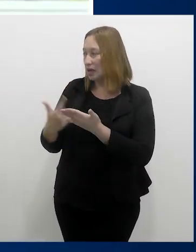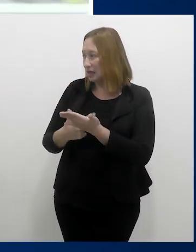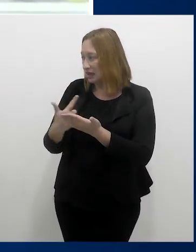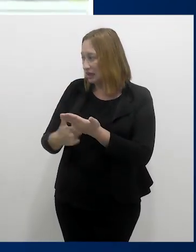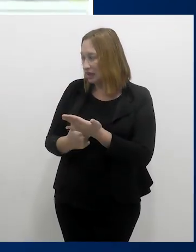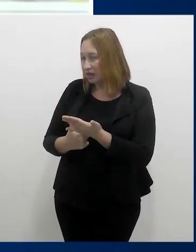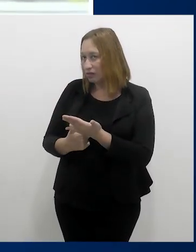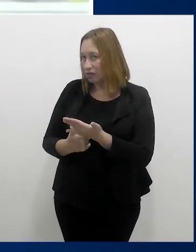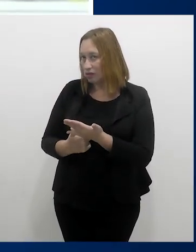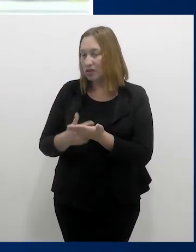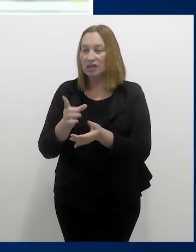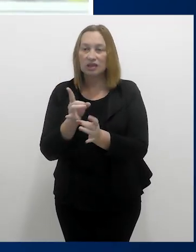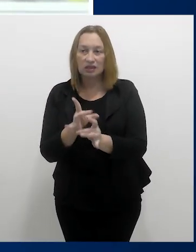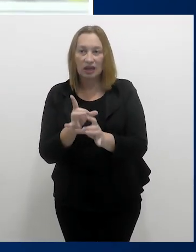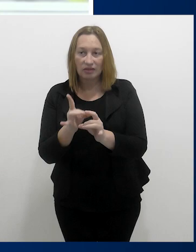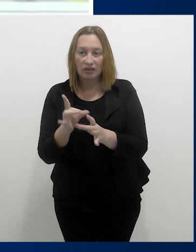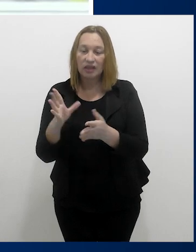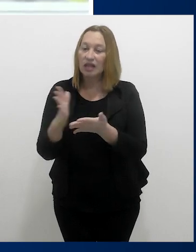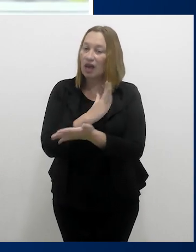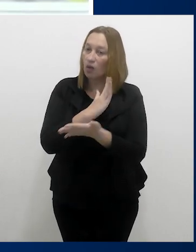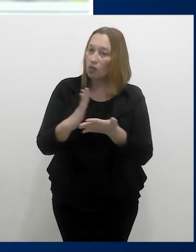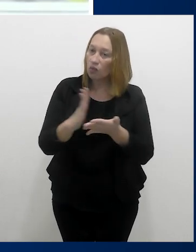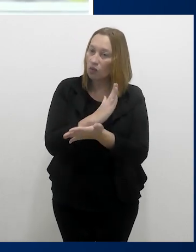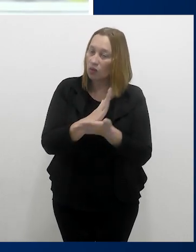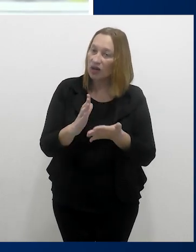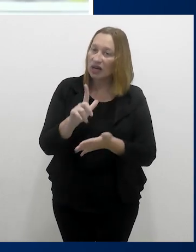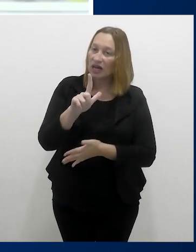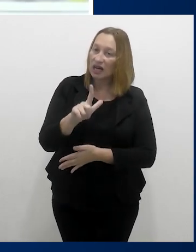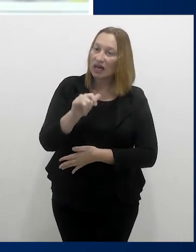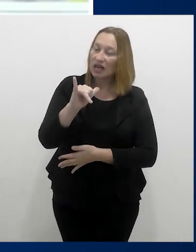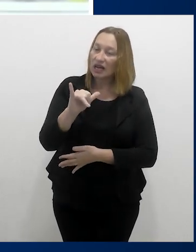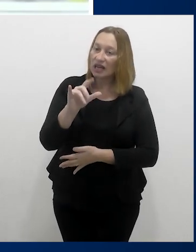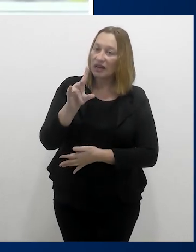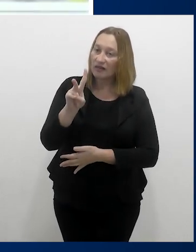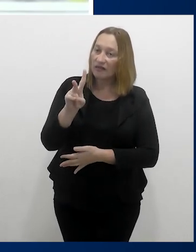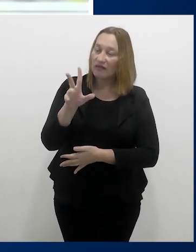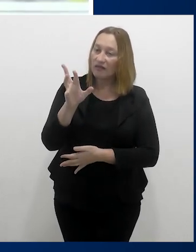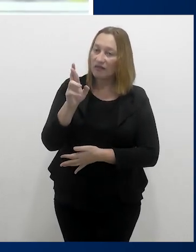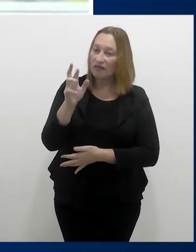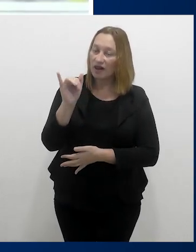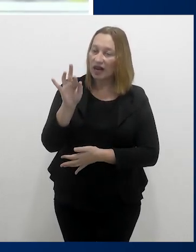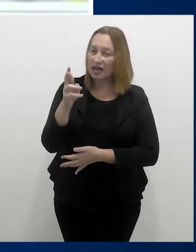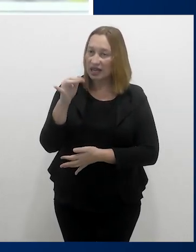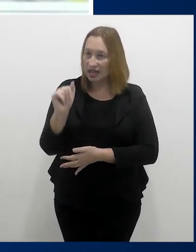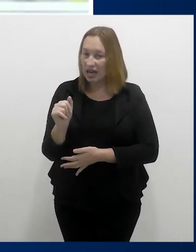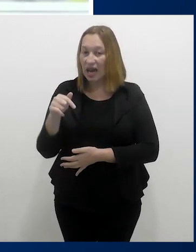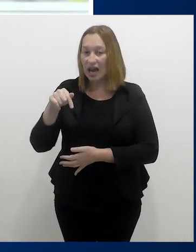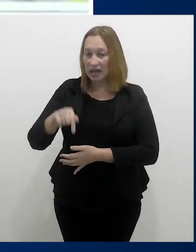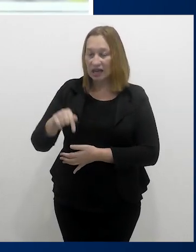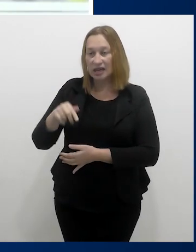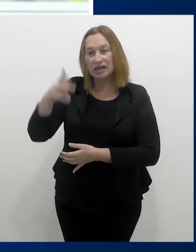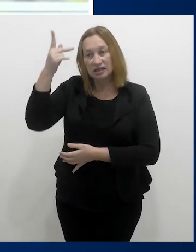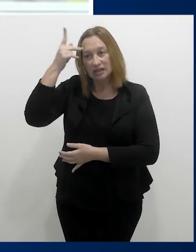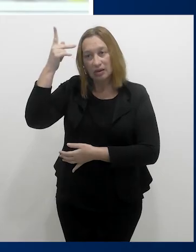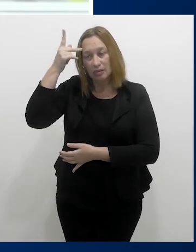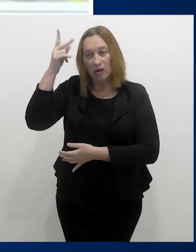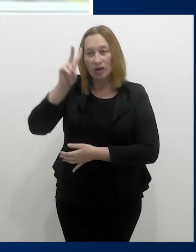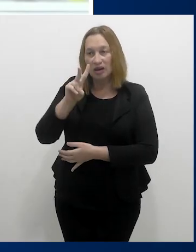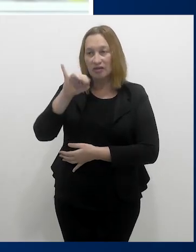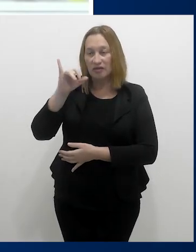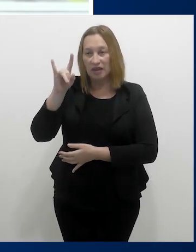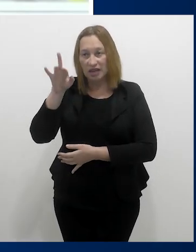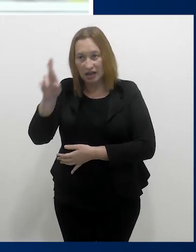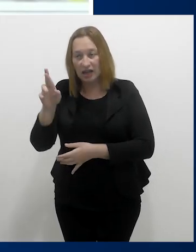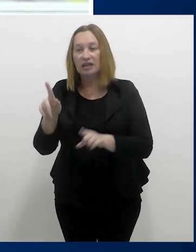meu livro, ele está à venda em algumas livrarias, como a Livraria da Vila, aqui em São Paulo, e